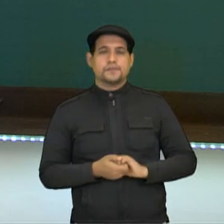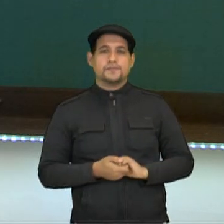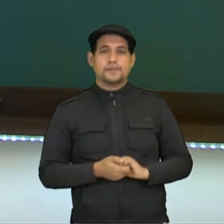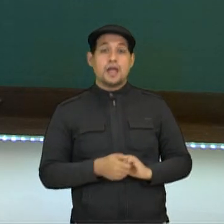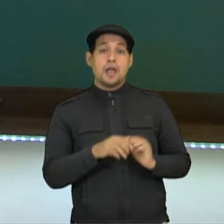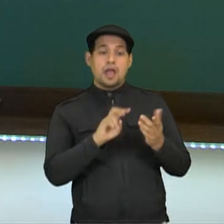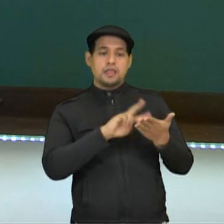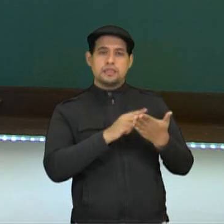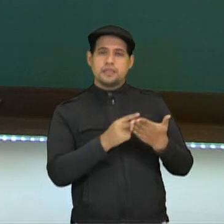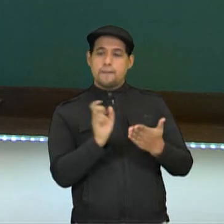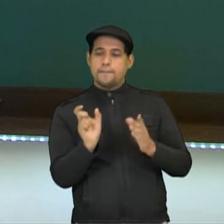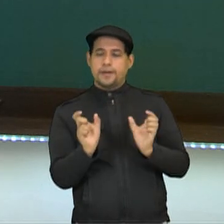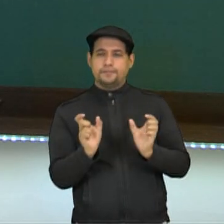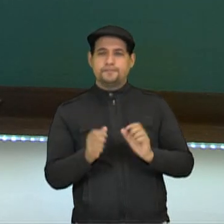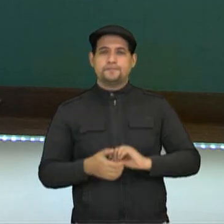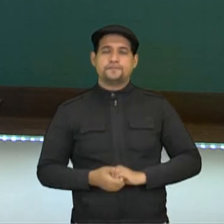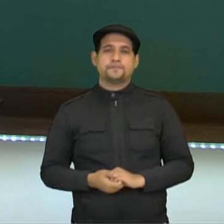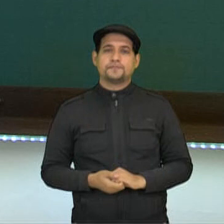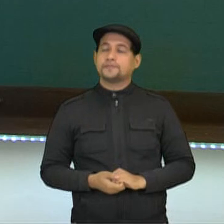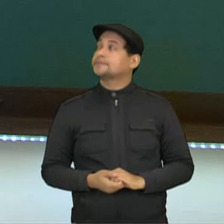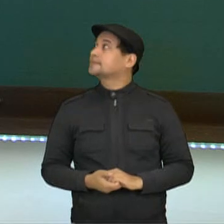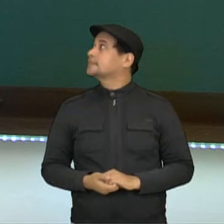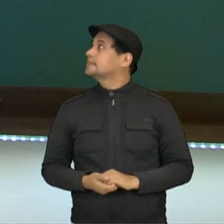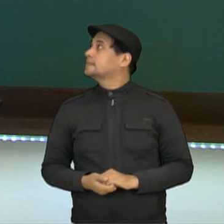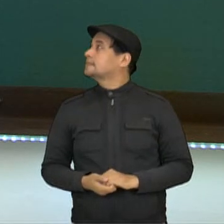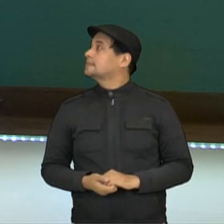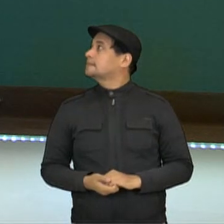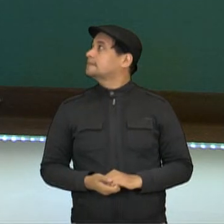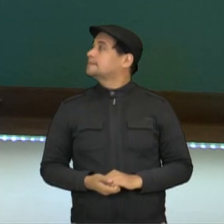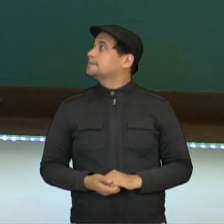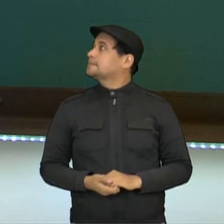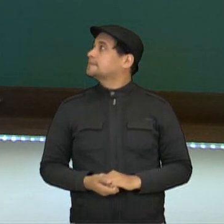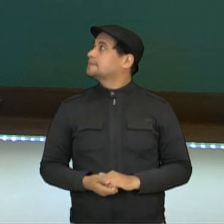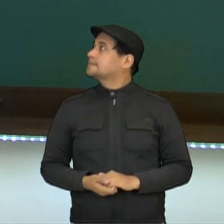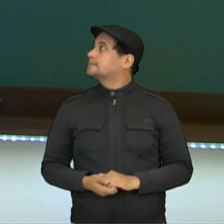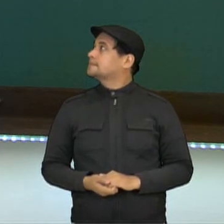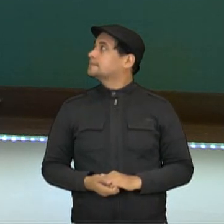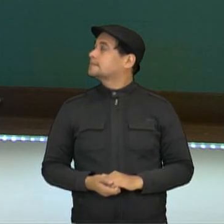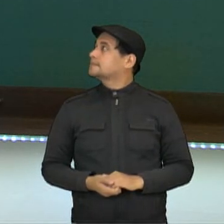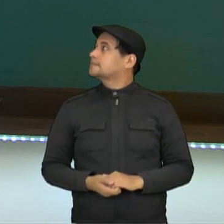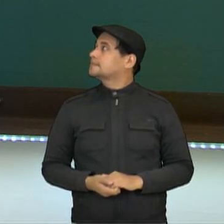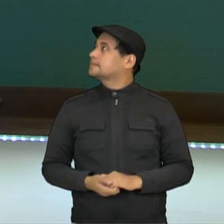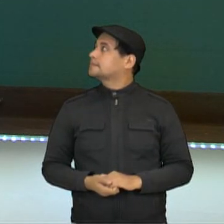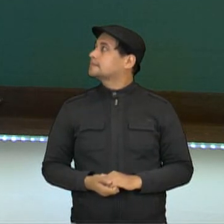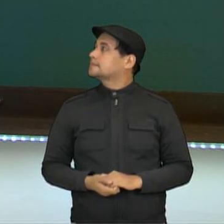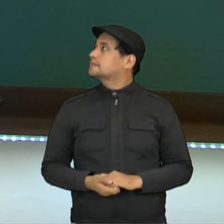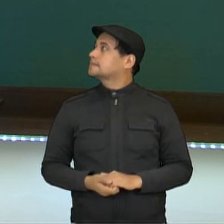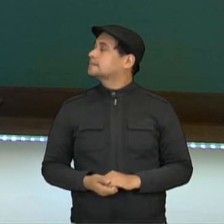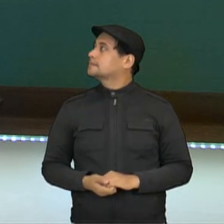house, house, large, large,